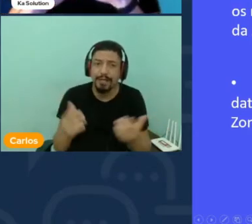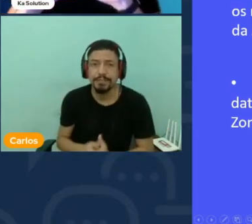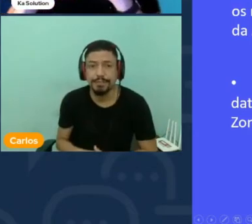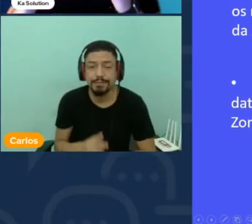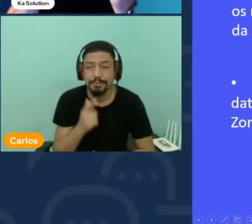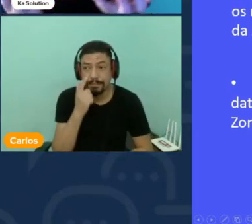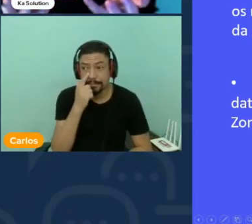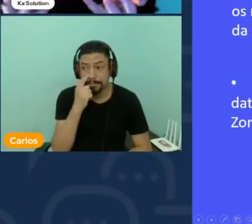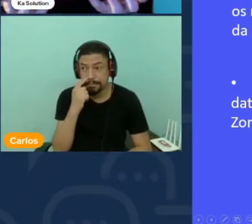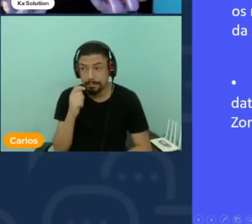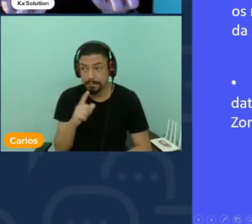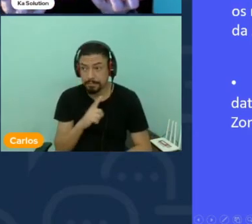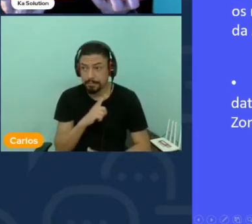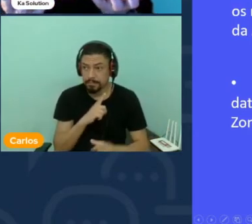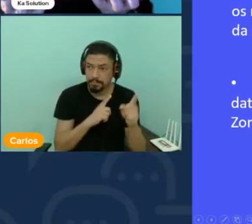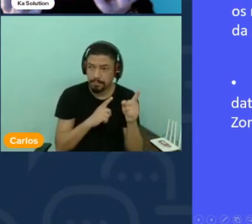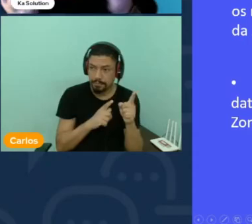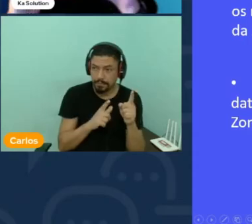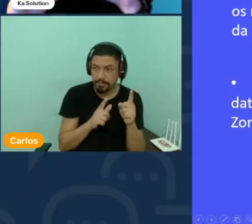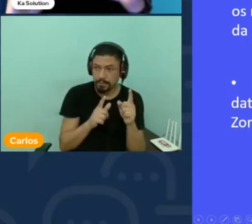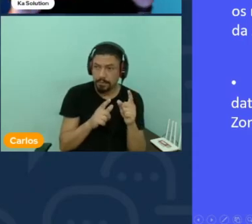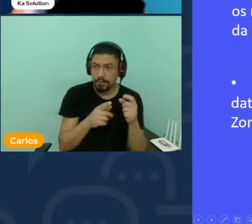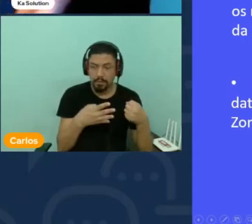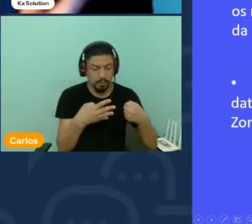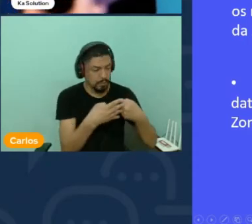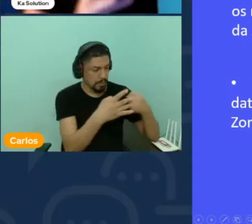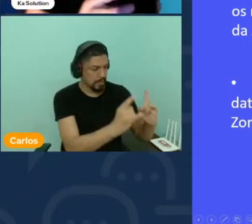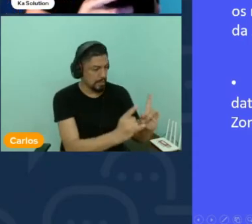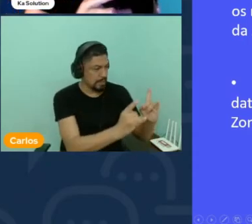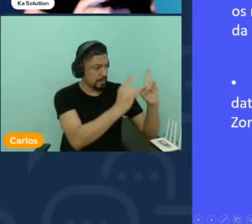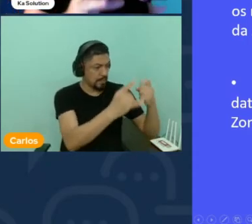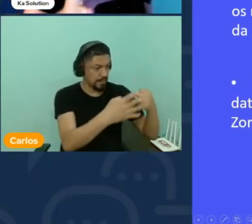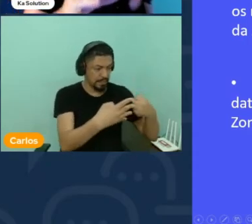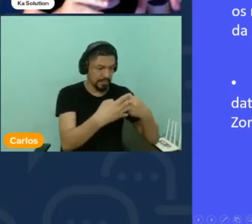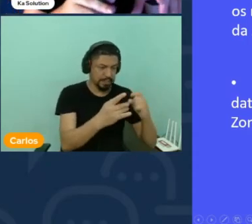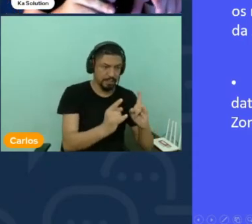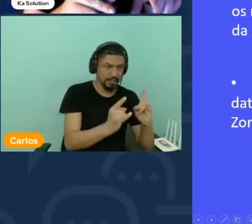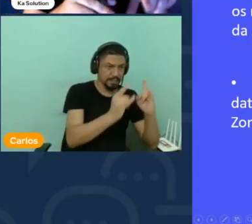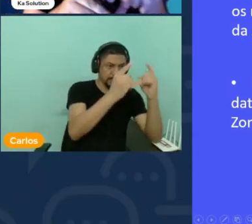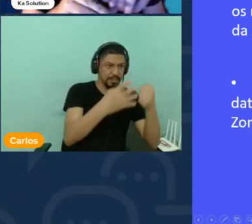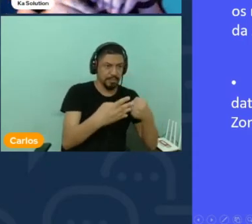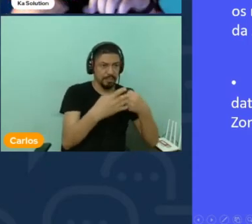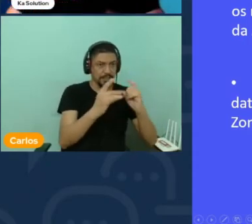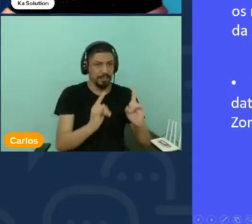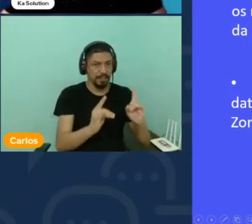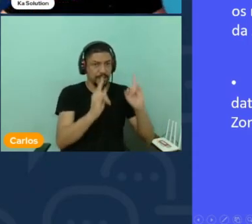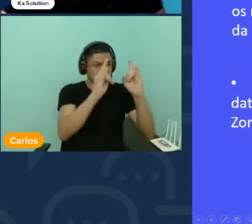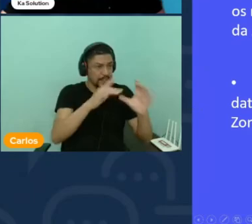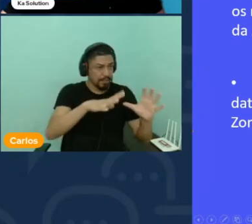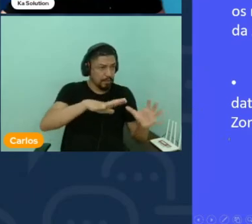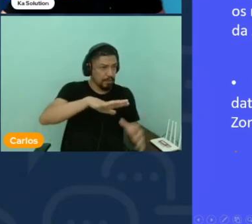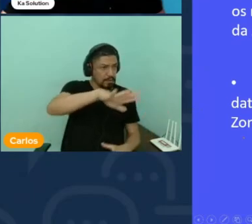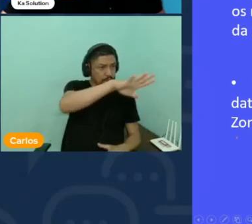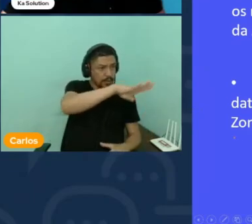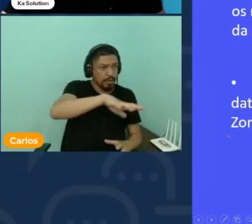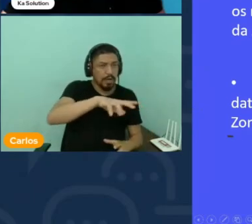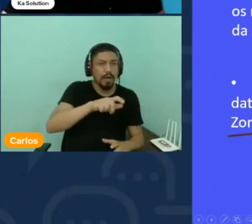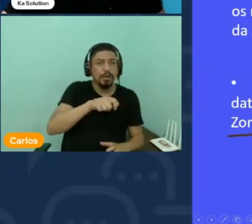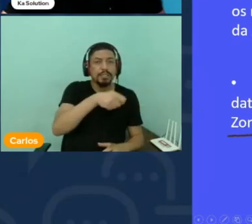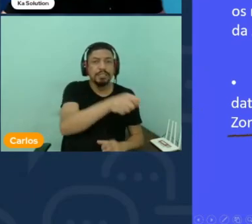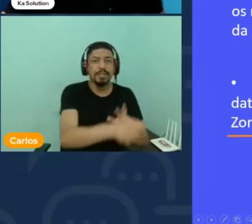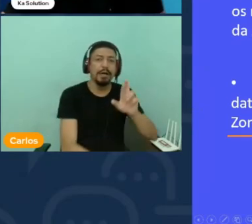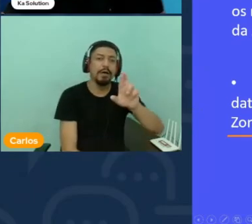gente tem um conjunto de data centers, né, em uma determinada localização, a gente diz que a gente tem